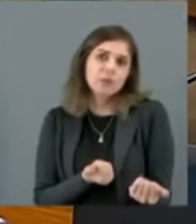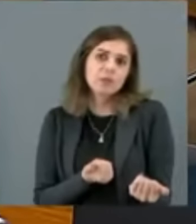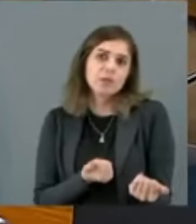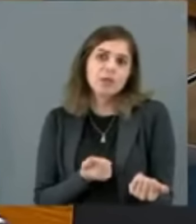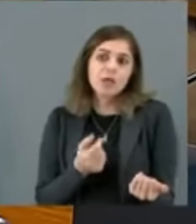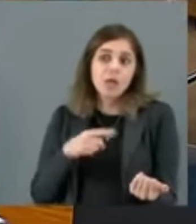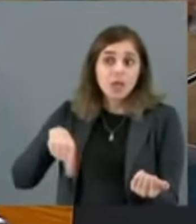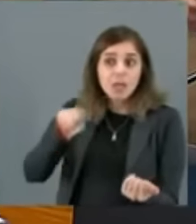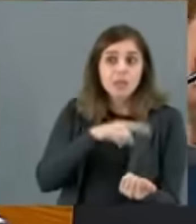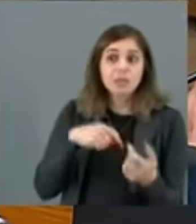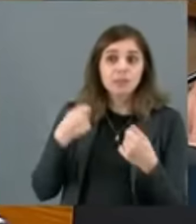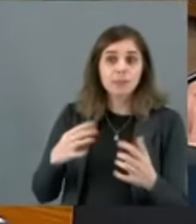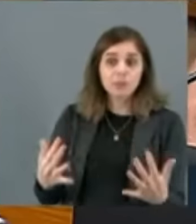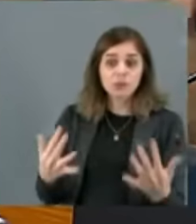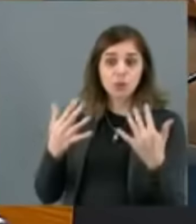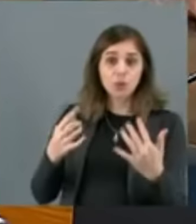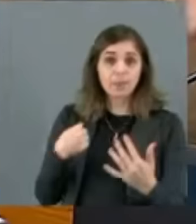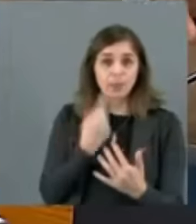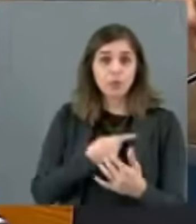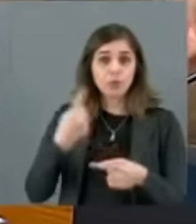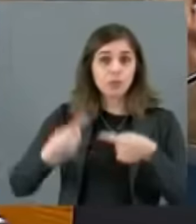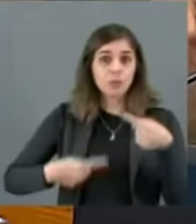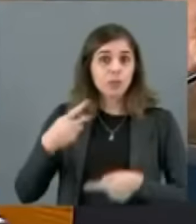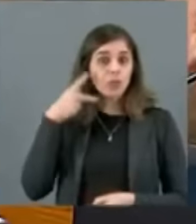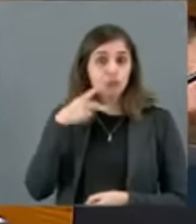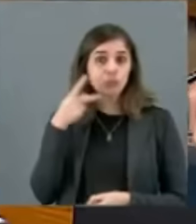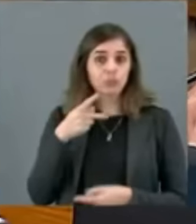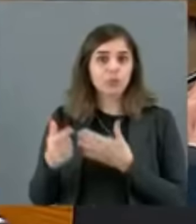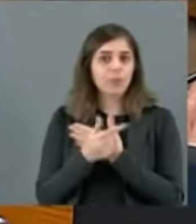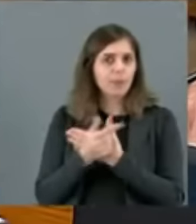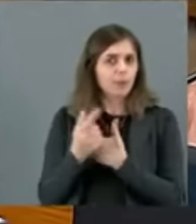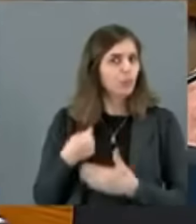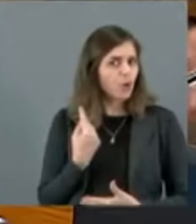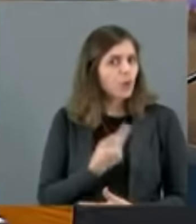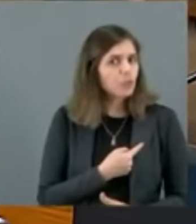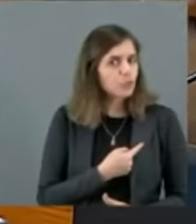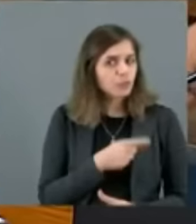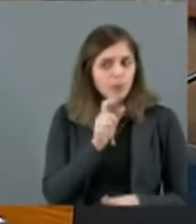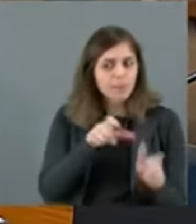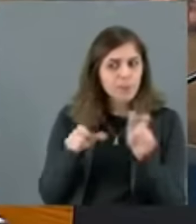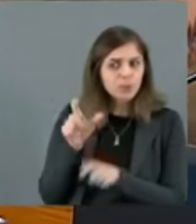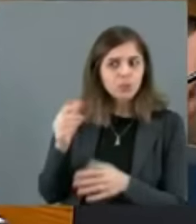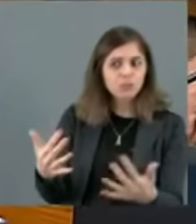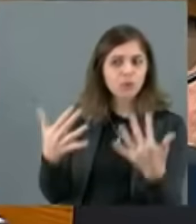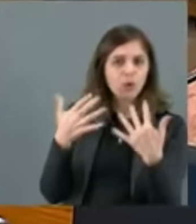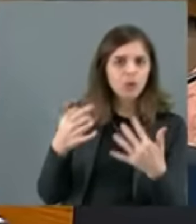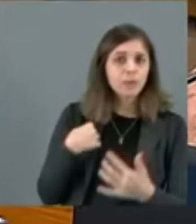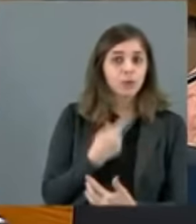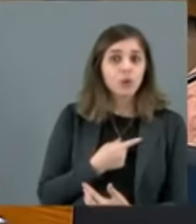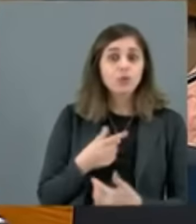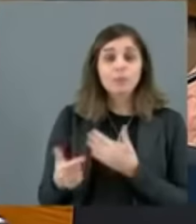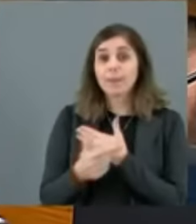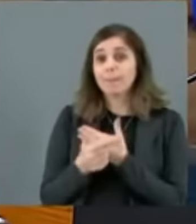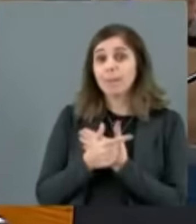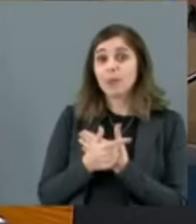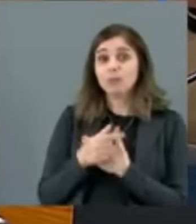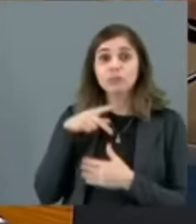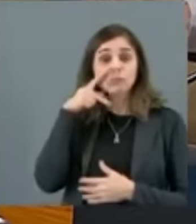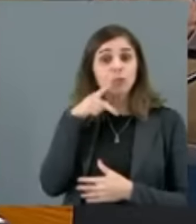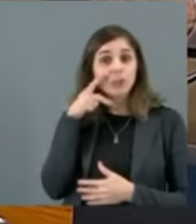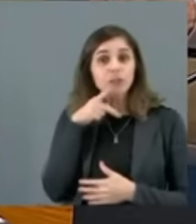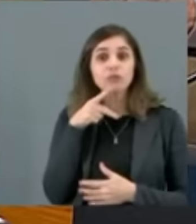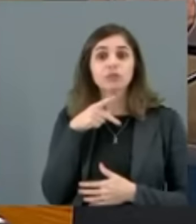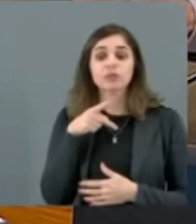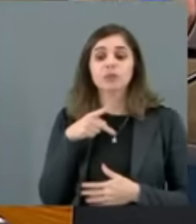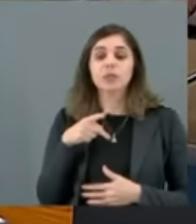têm que olhar para nós, políticos. E essa é uma função nossa. Porque a função de um parlamentar, eu ouso